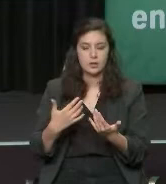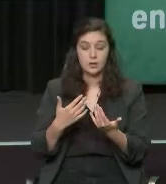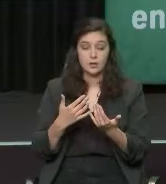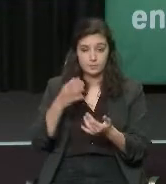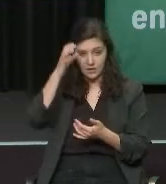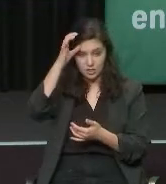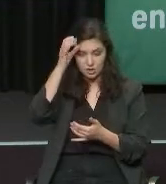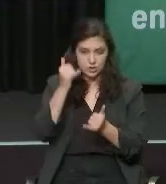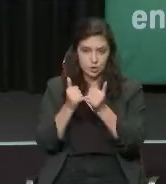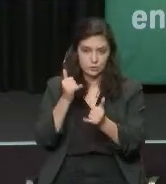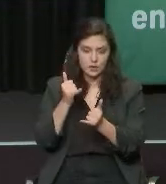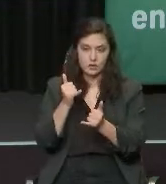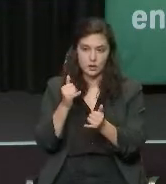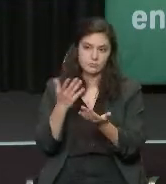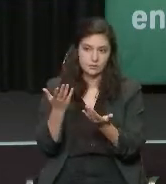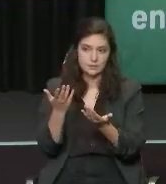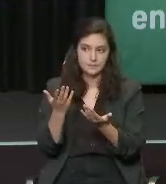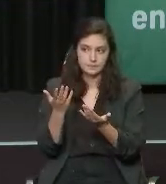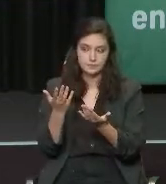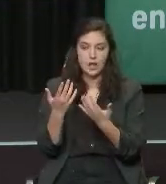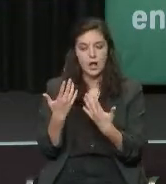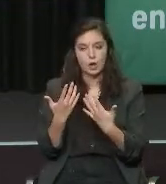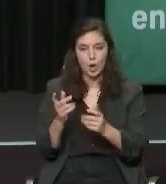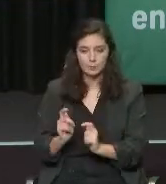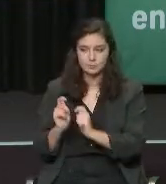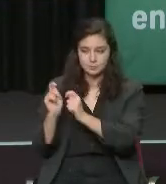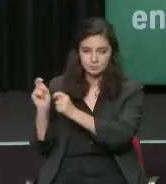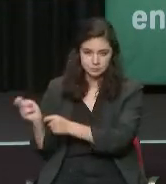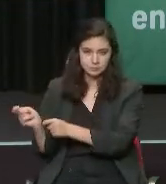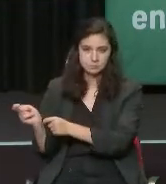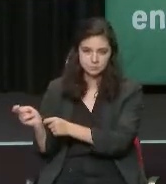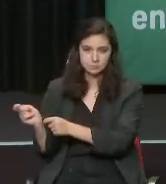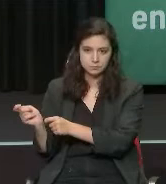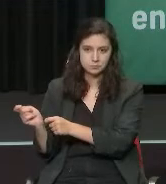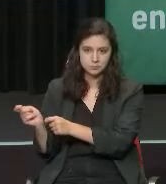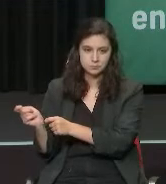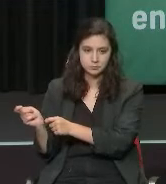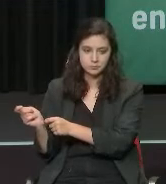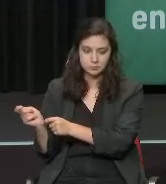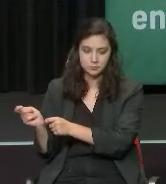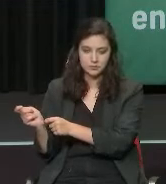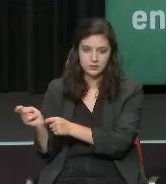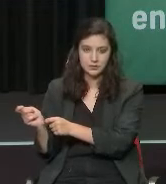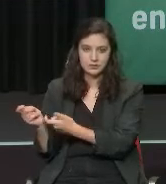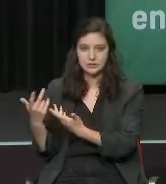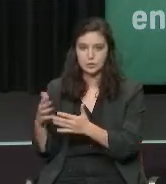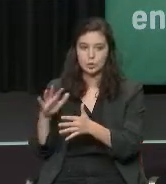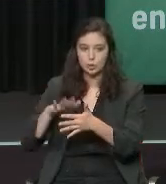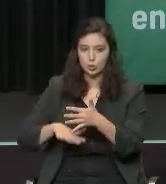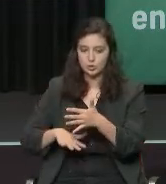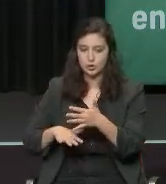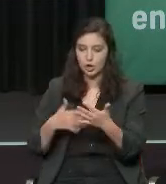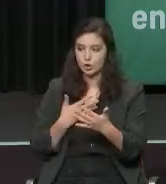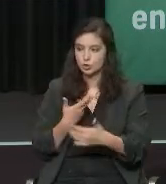os supercomputadores e a inteligência artificial, e parece-me que é a altura para então passar a palavra ao